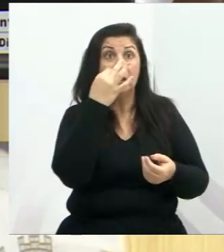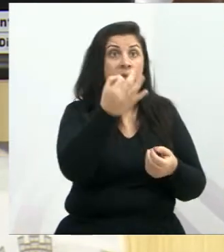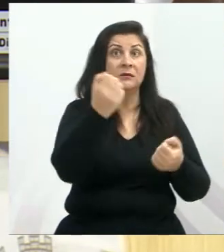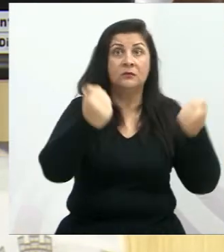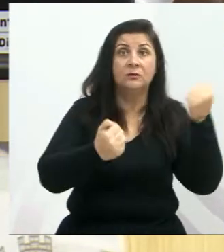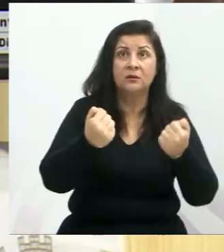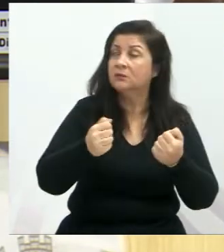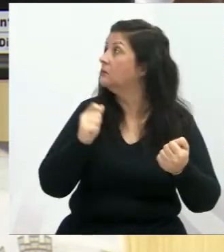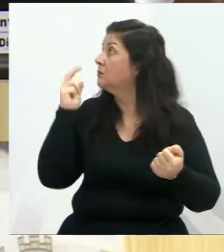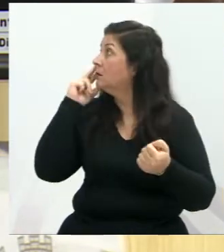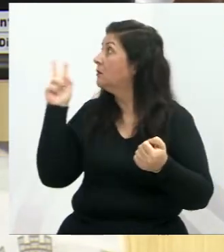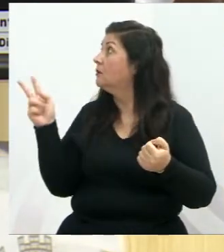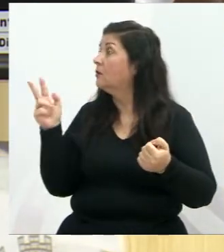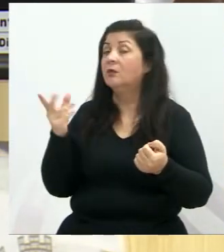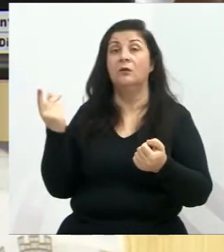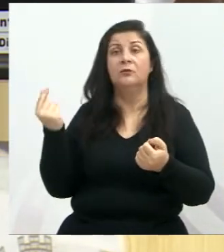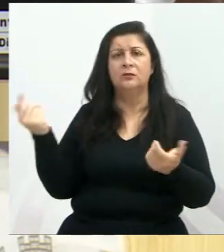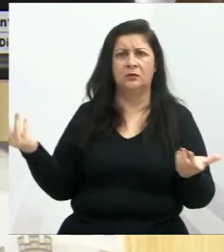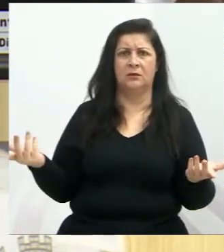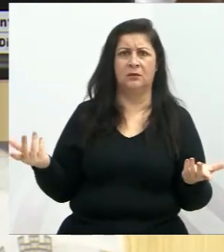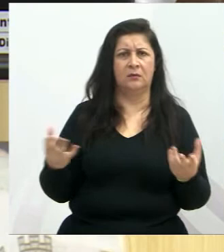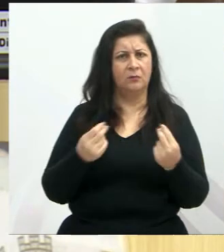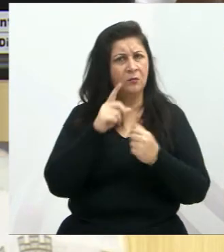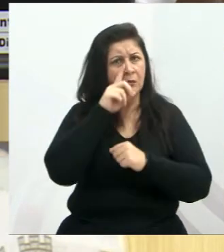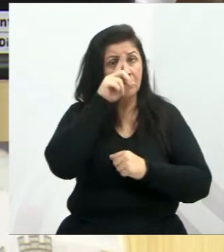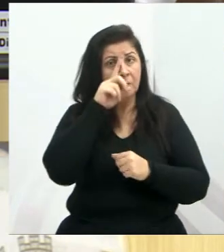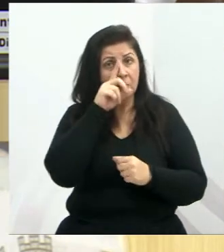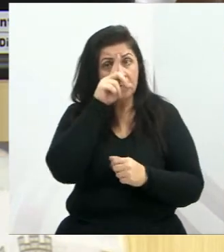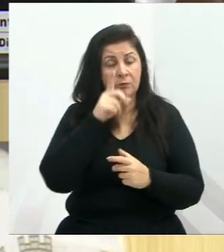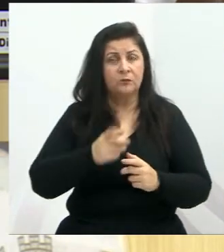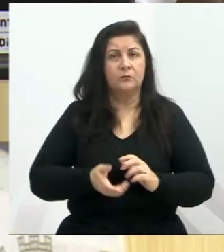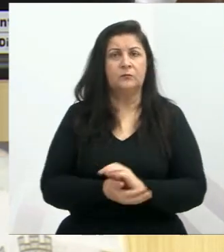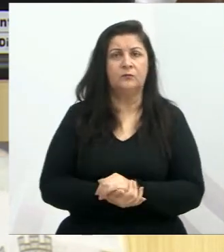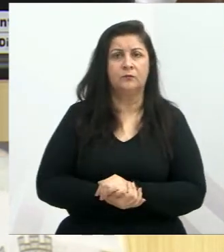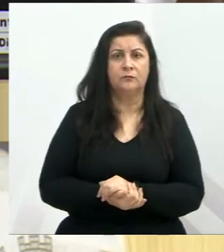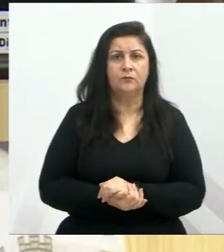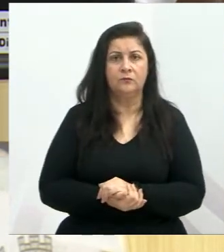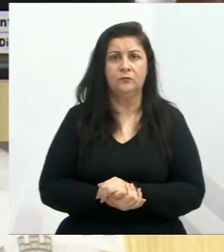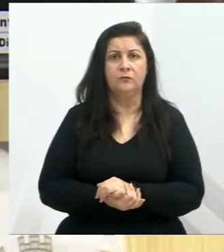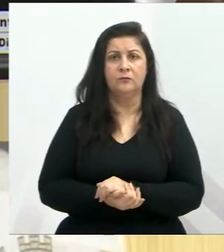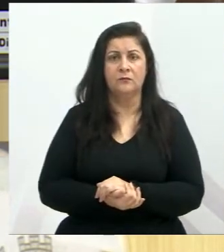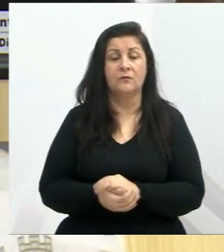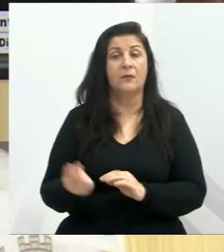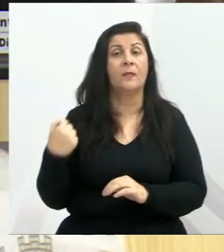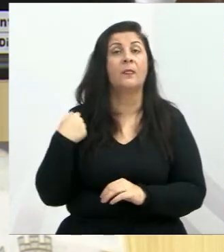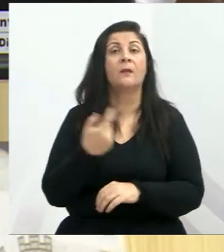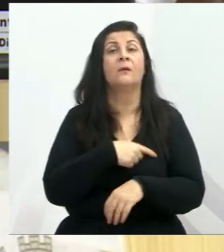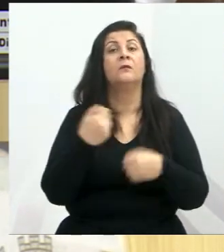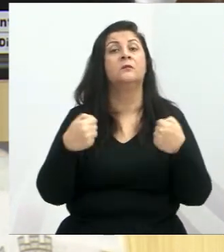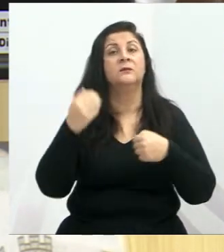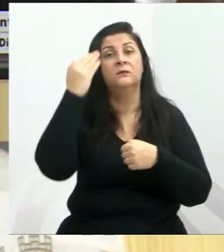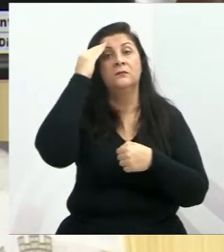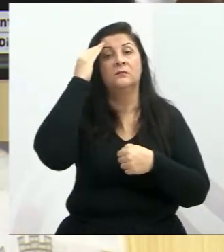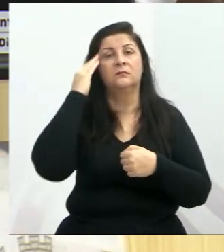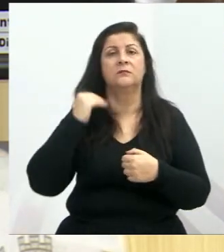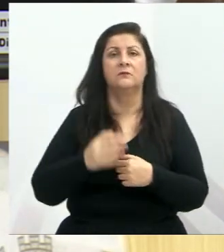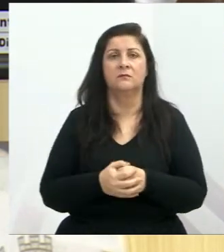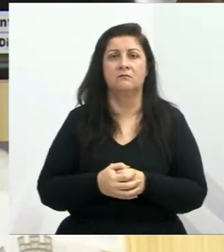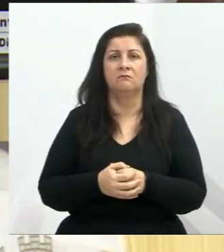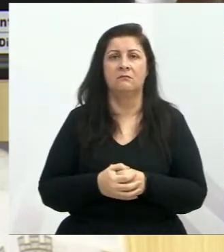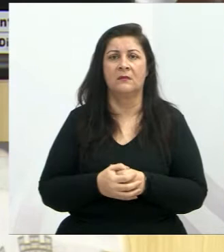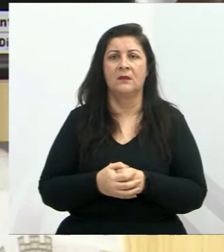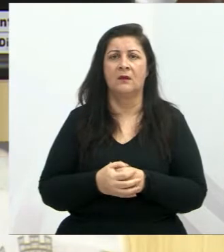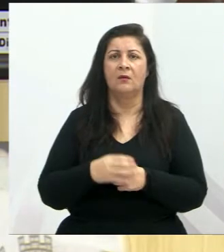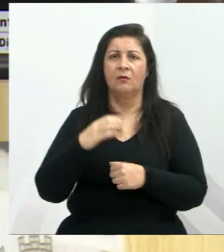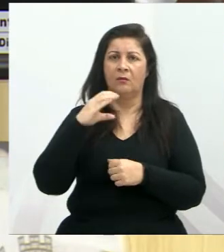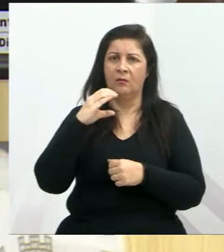dessa casa. Ele corre muito risco ali sim. Mas só que nós temos que entender o seguinte, você vê, tira o